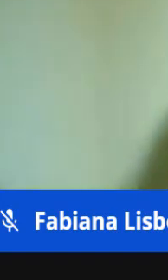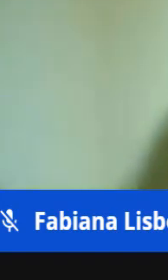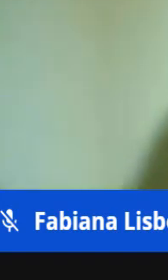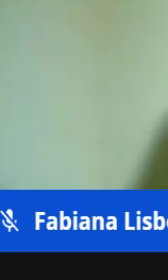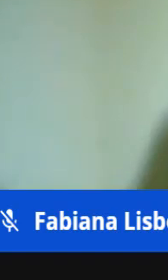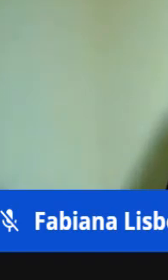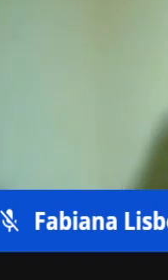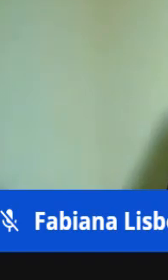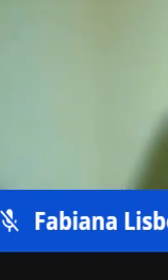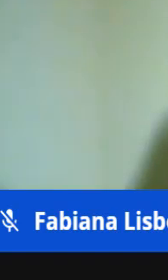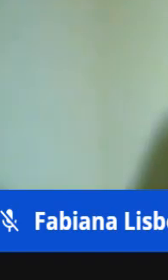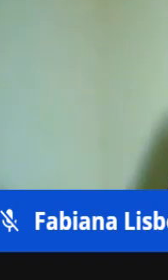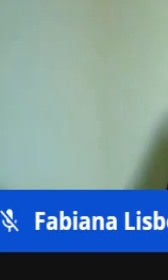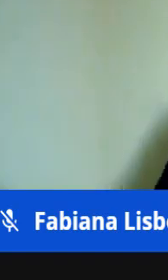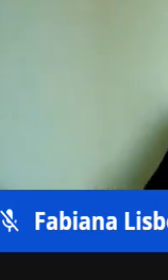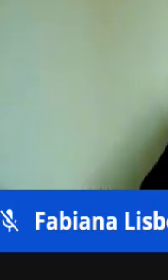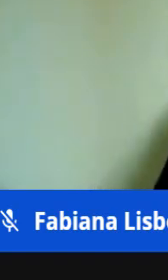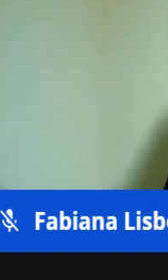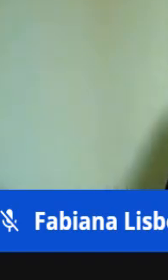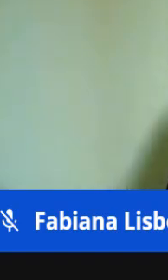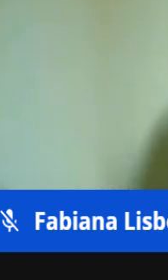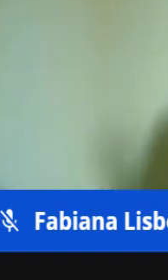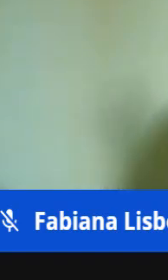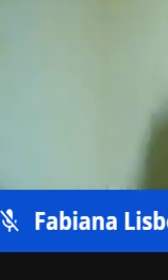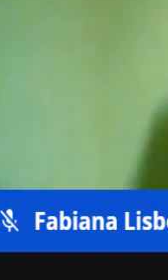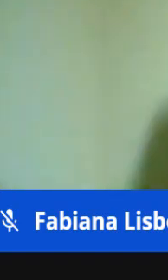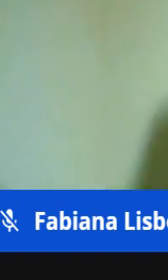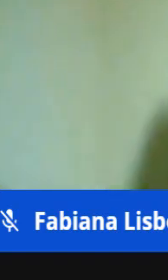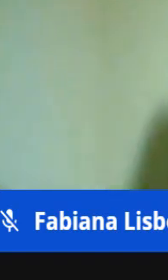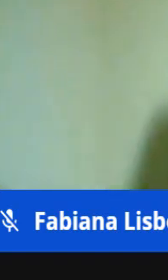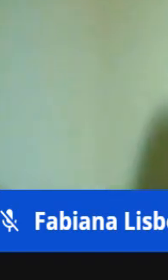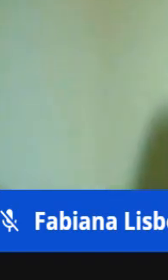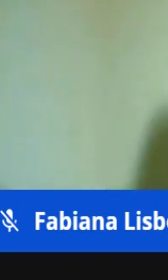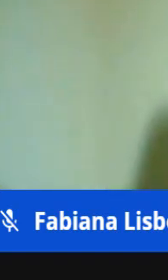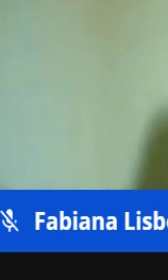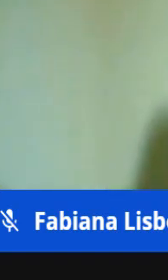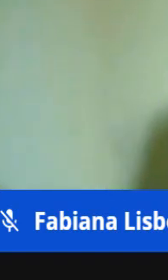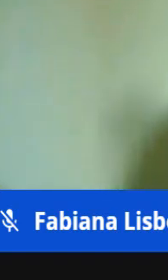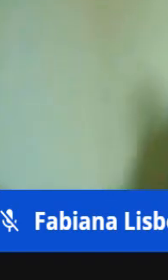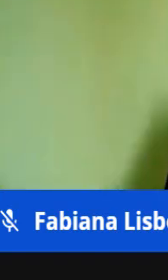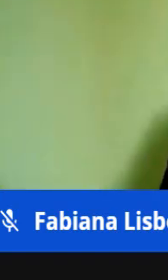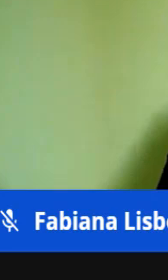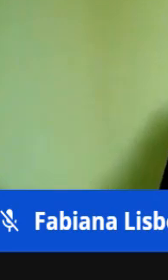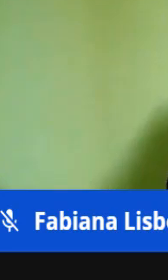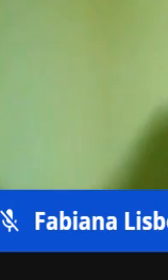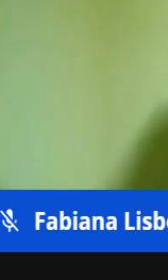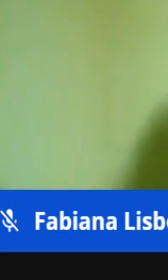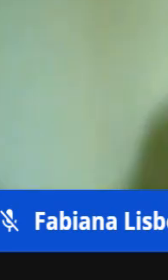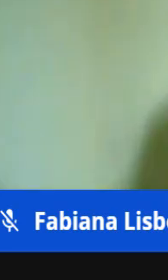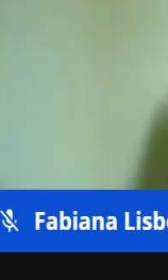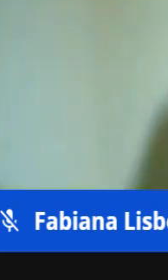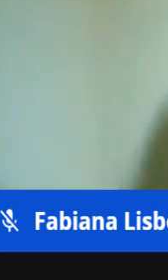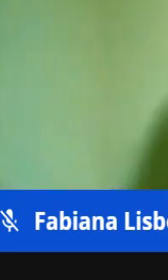todos. Esperamos que esta live tenha contribuído para norteá-los em suas ações